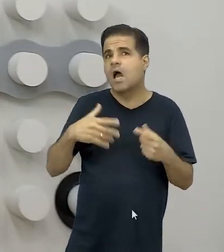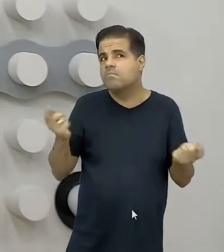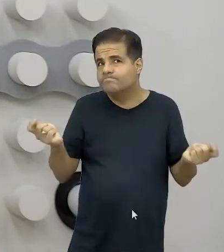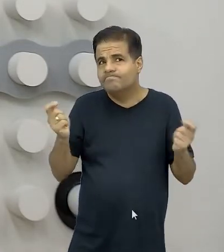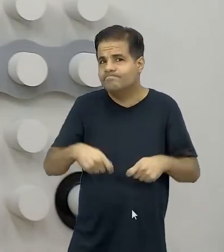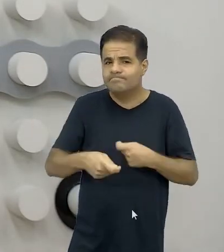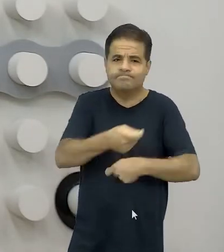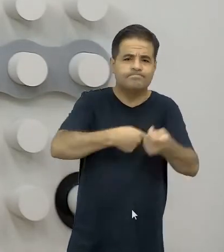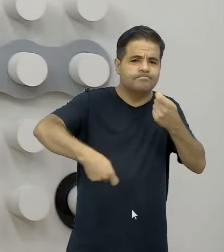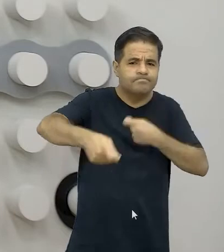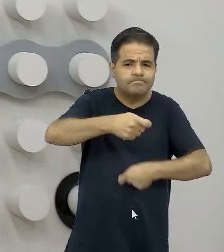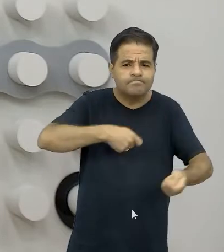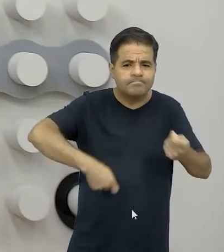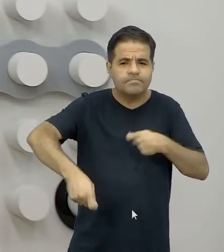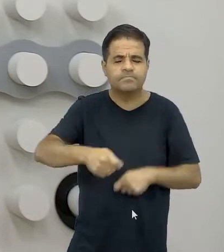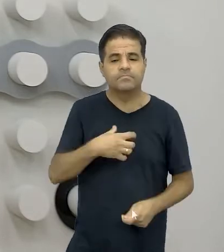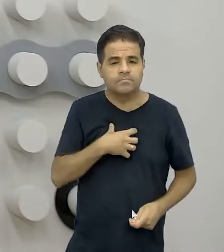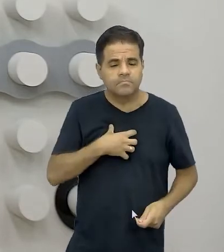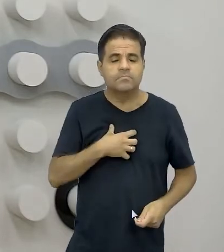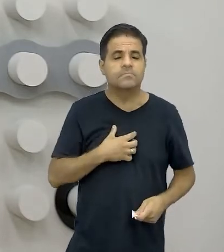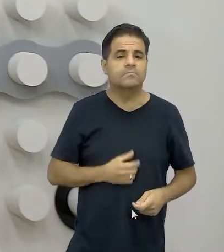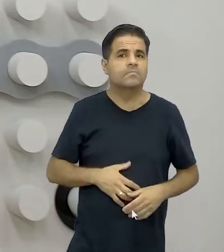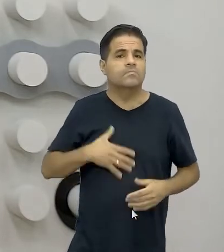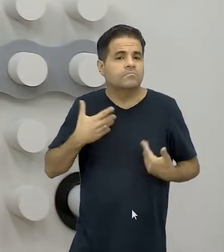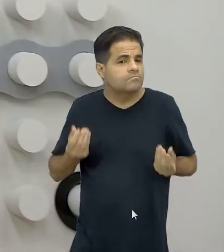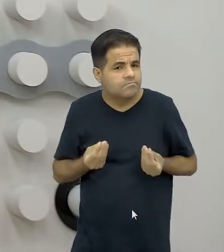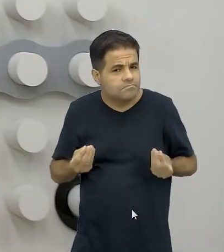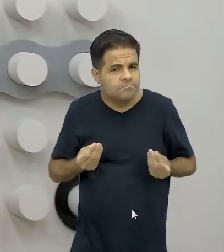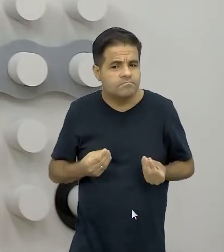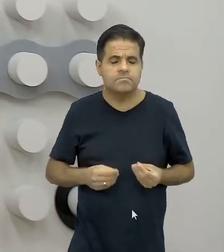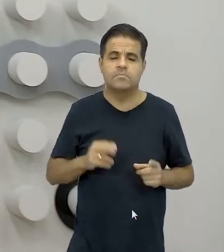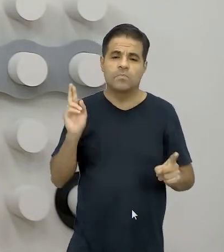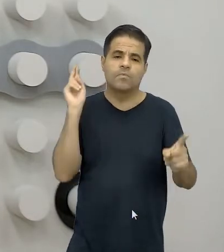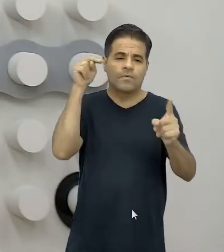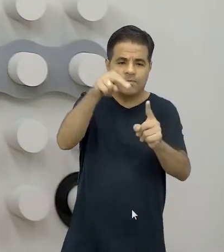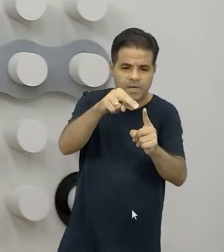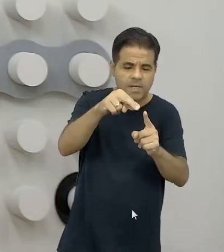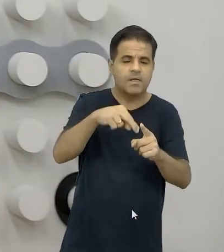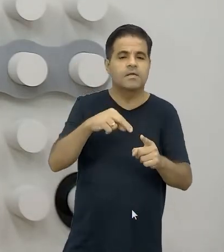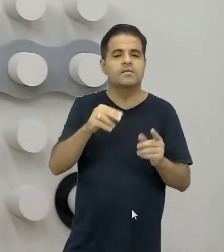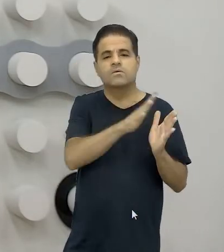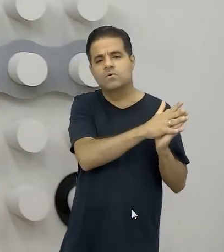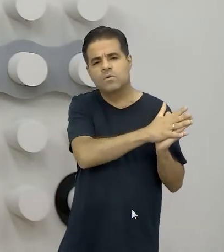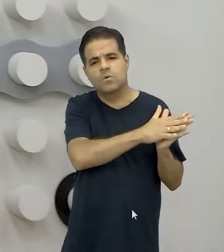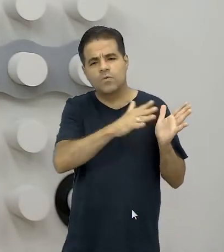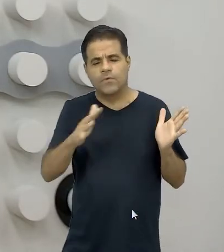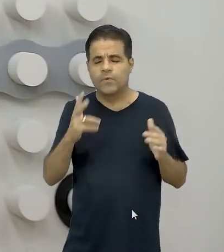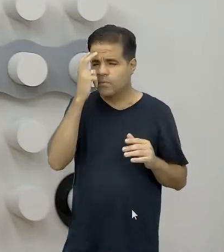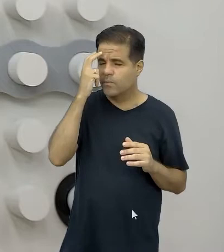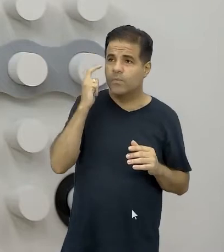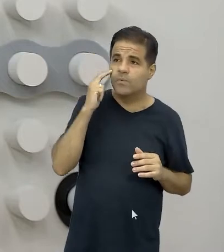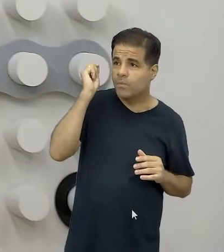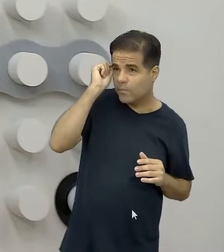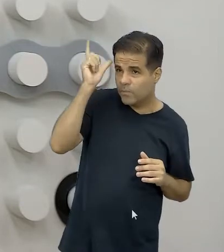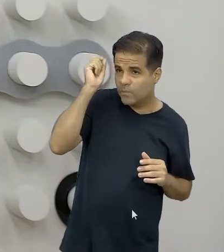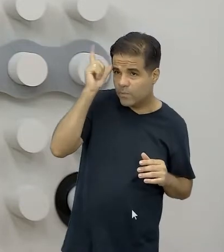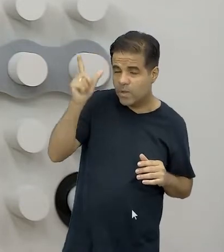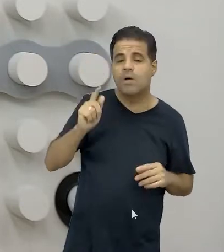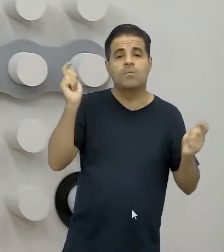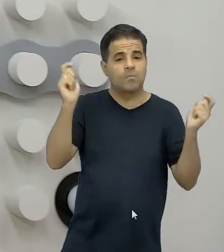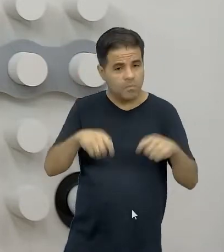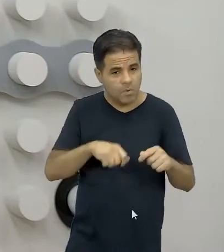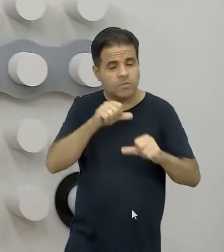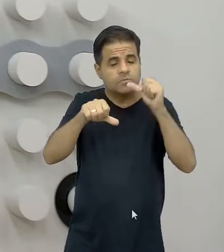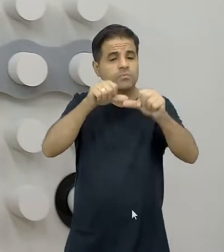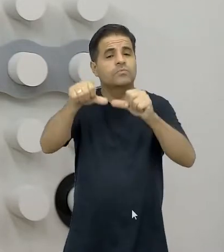condições econômicas, com uma determinada referência ou repertório cultural, e isso de repente